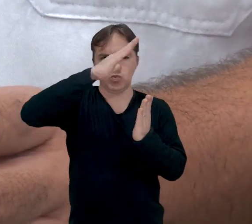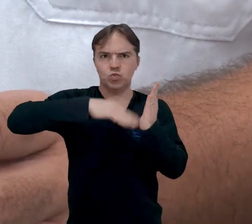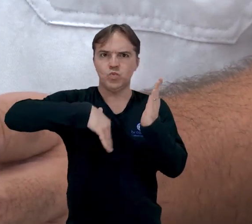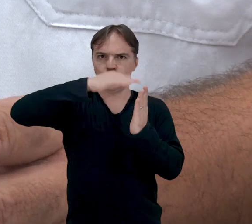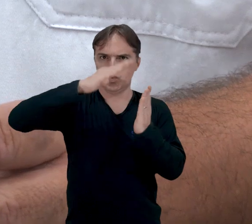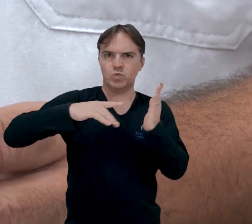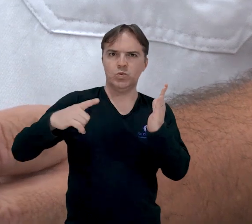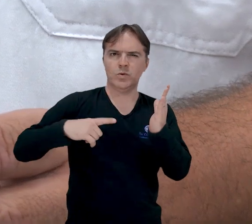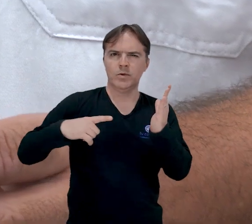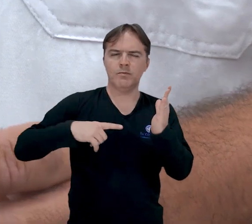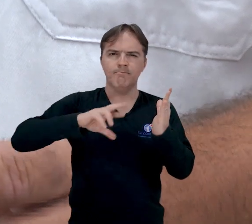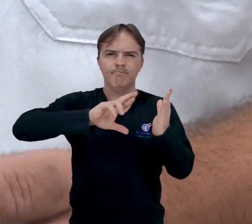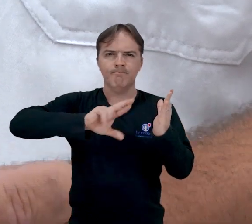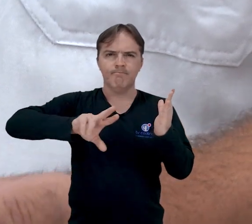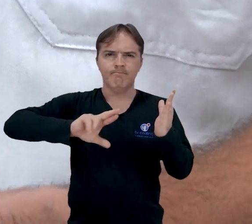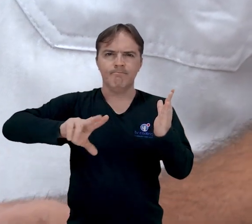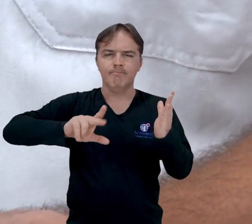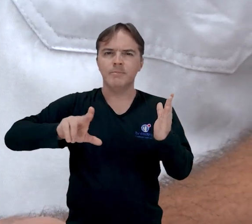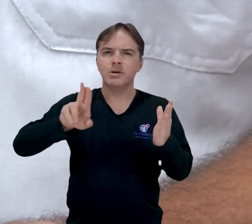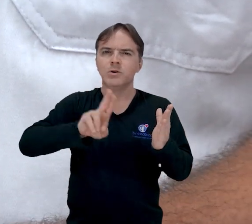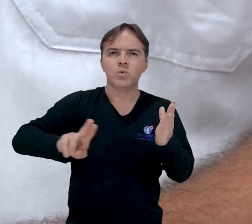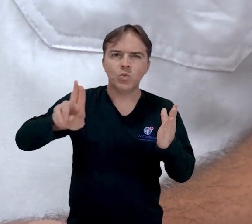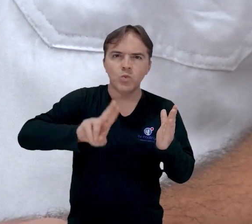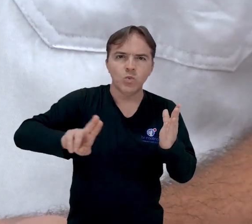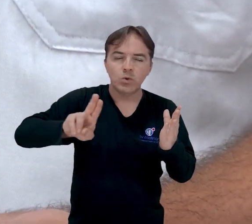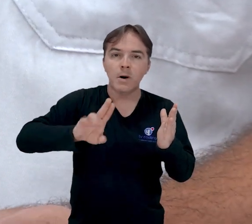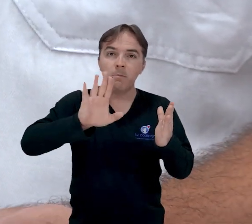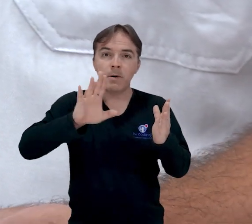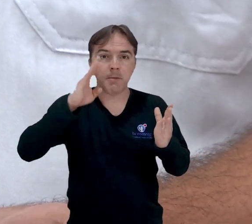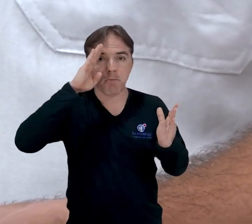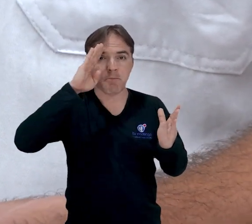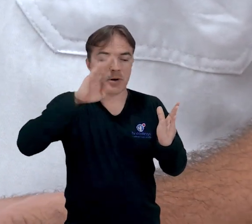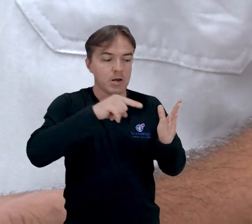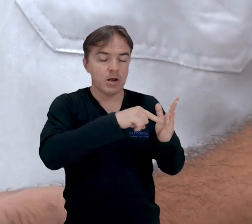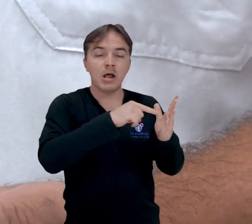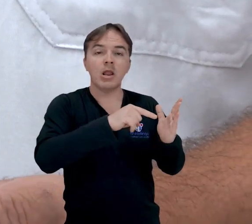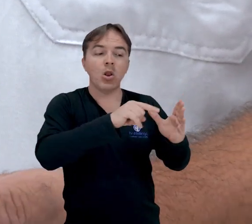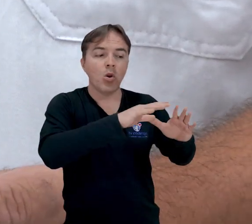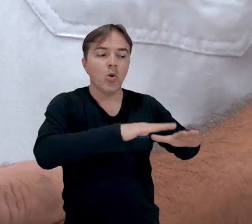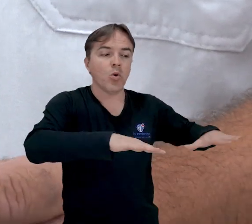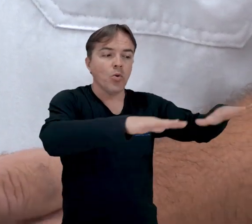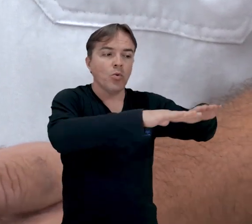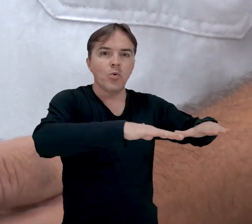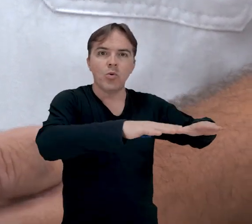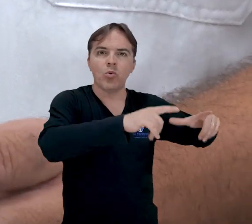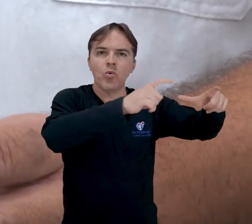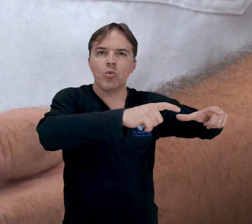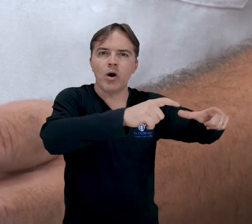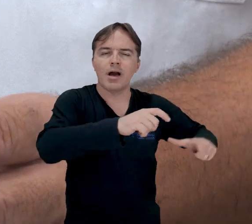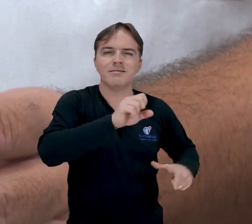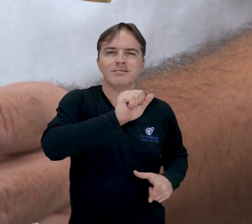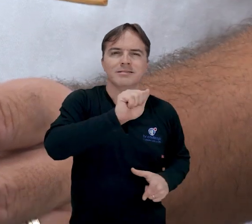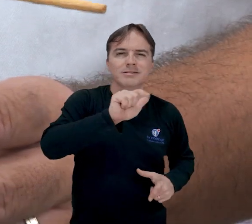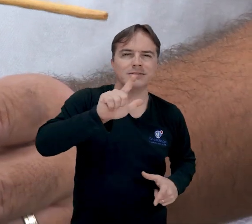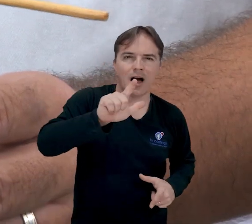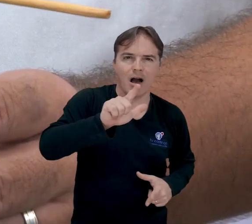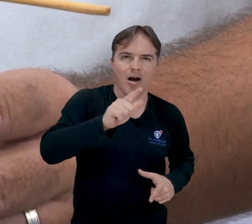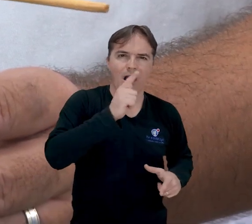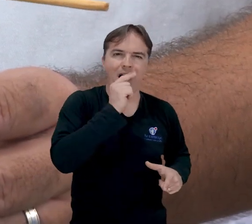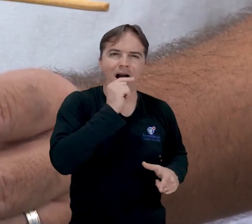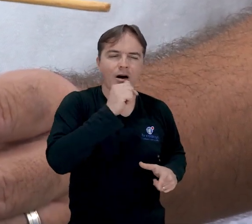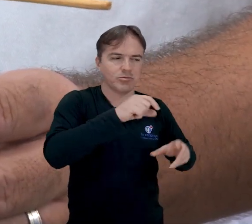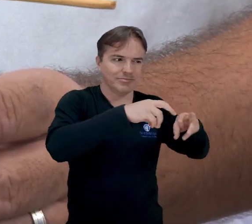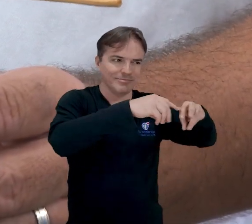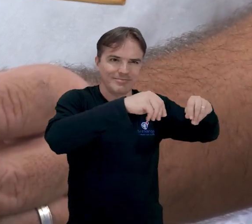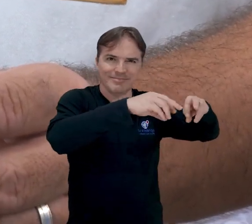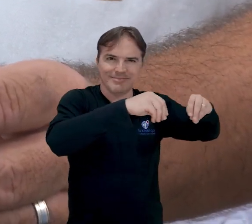biofilmes da Staphylococcus aureus. A gente testou no meio salino porque é um meio mais agressivo para o aço. O que nós fizemos